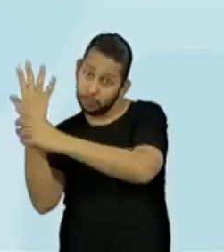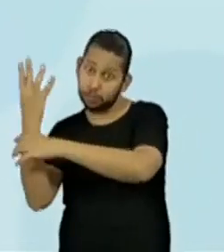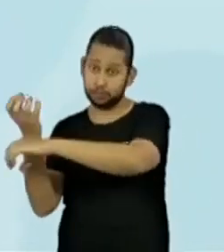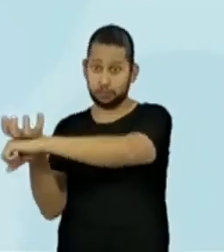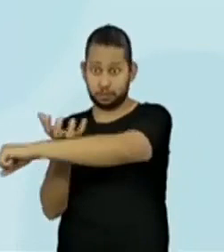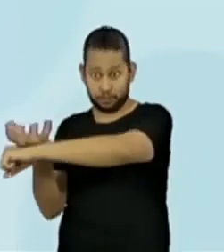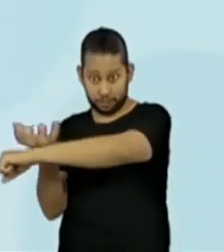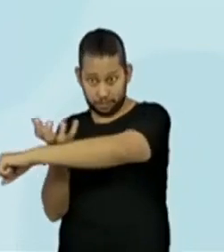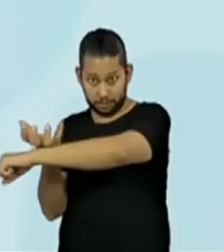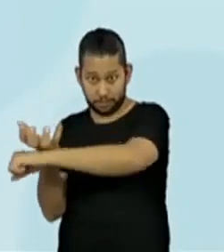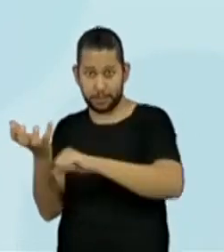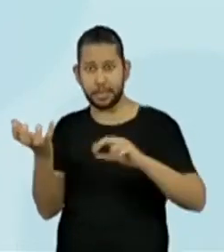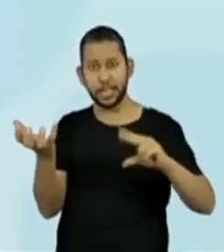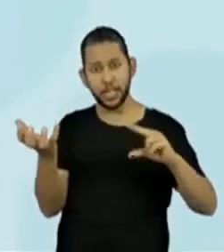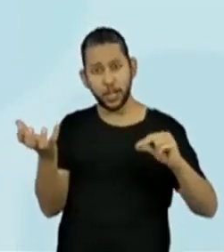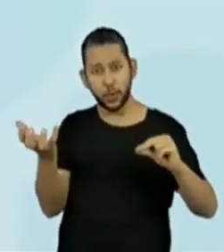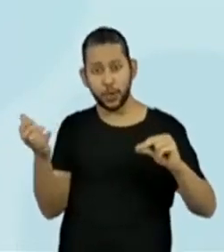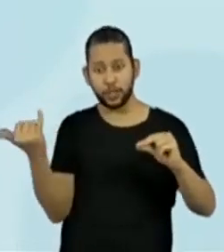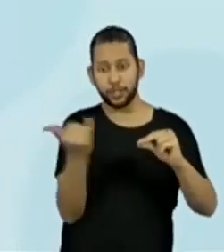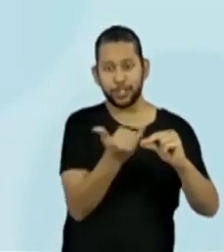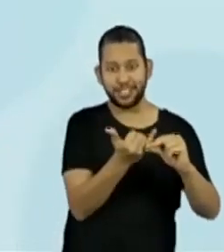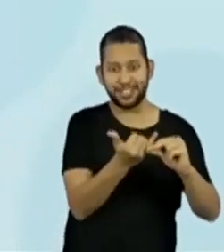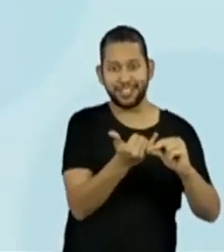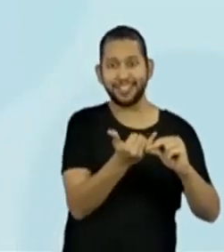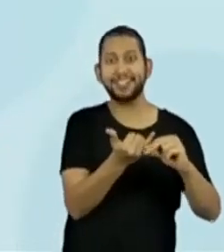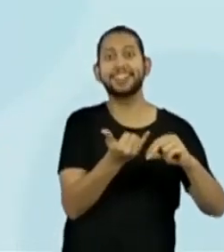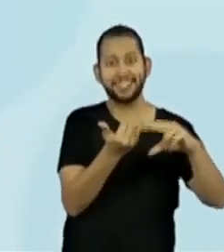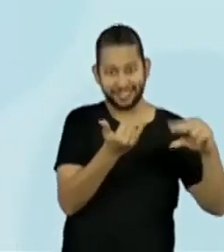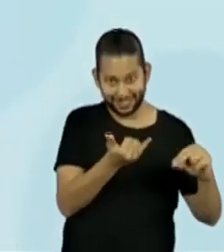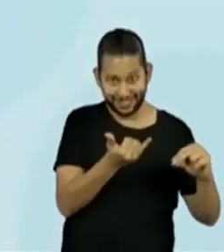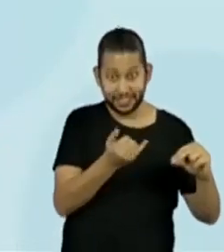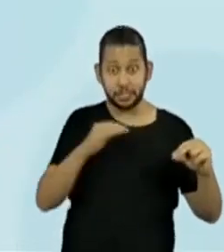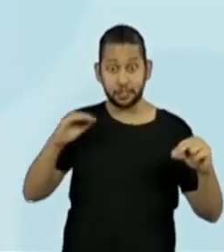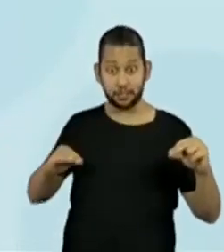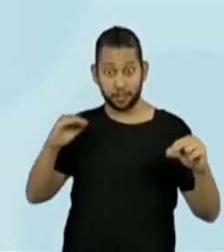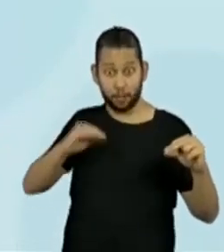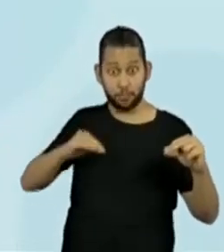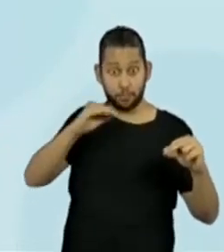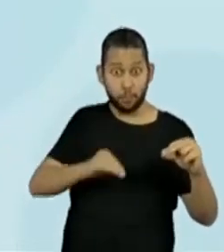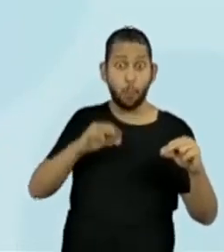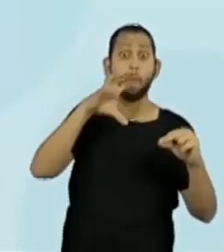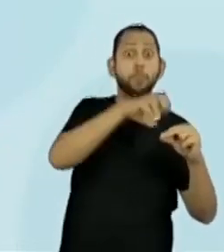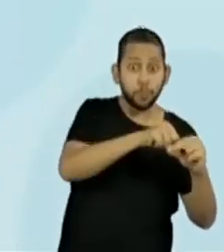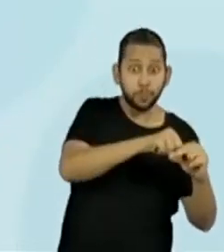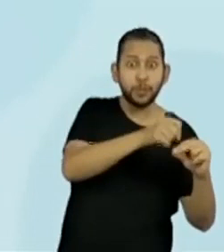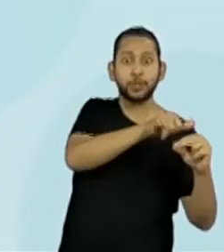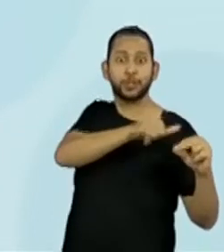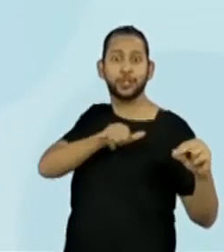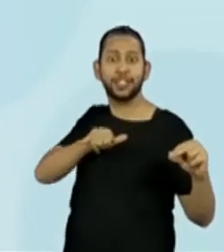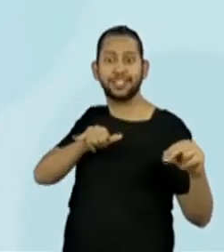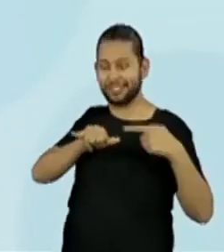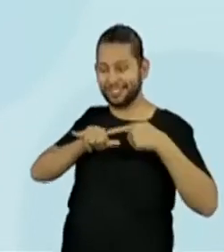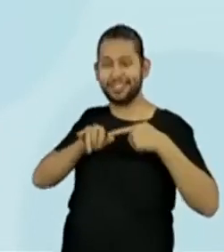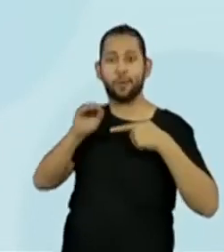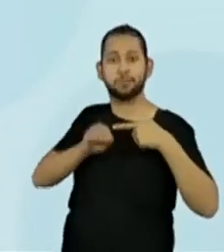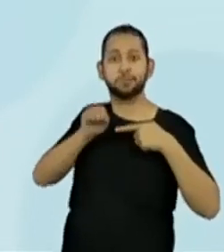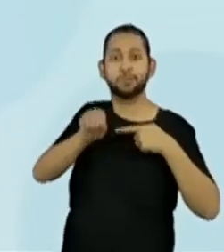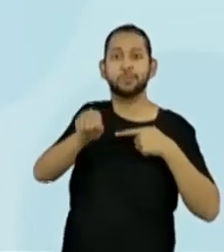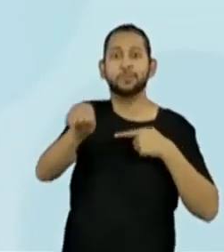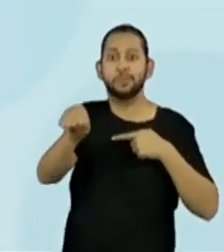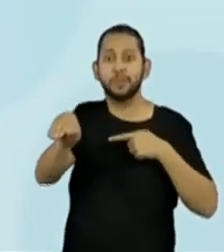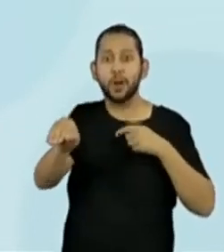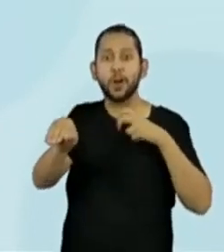passa energia para o grilo, e do grilo passa para o sapo, e o sapo, que pode ser o alimento da